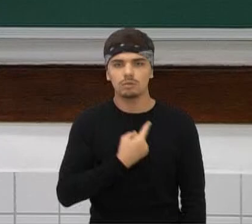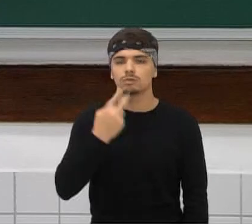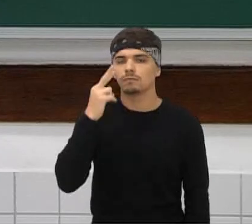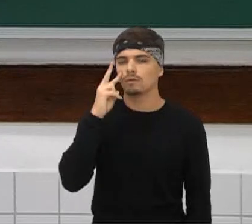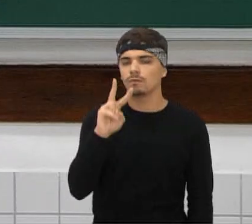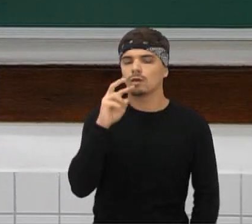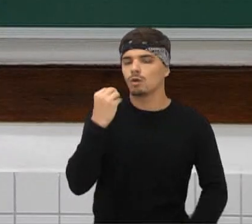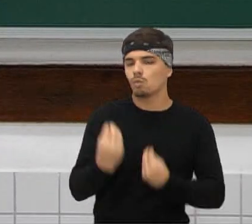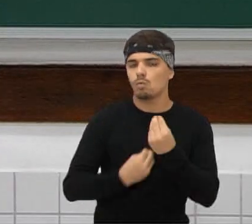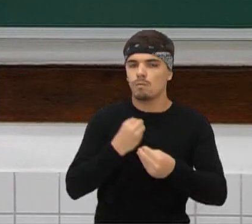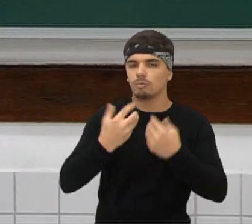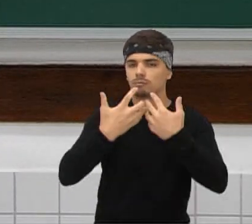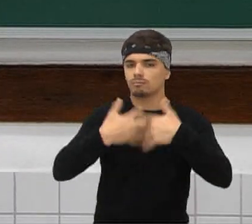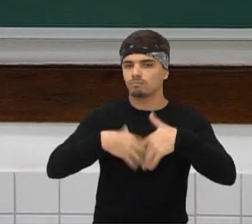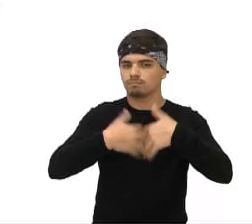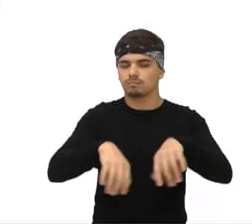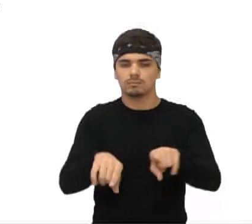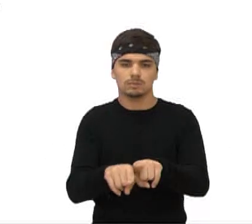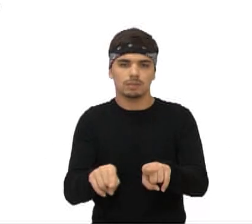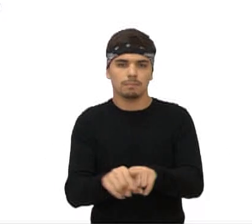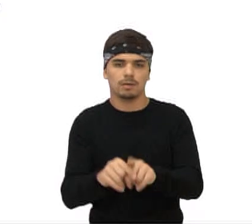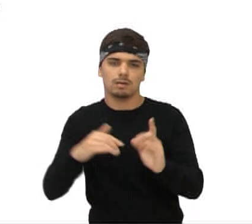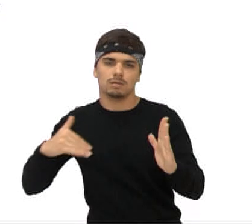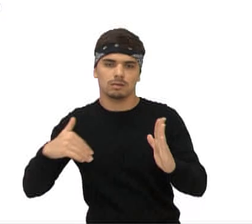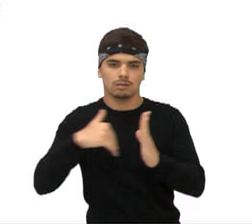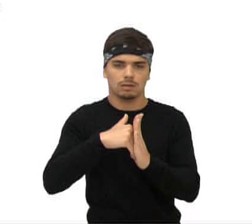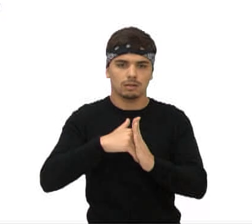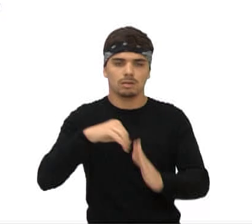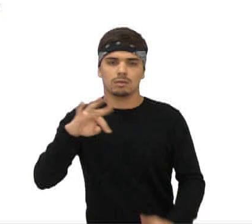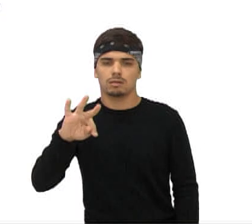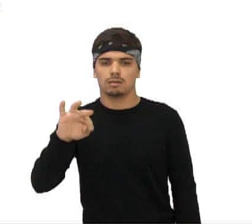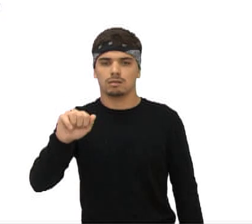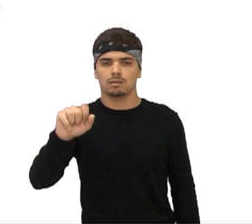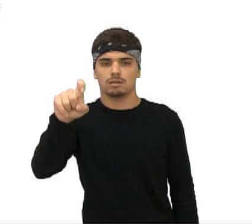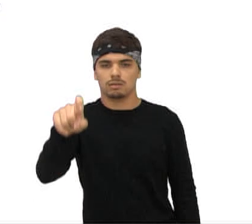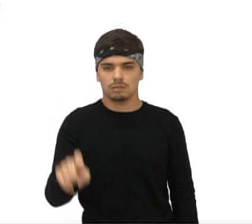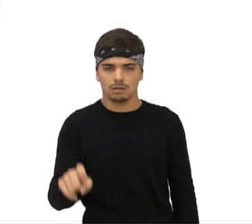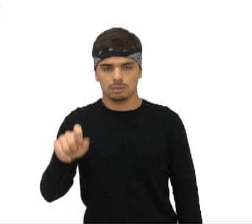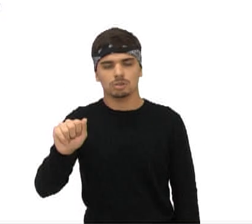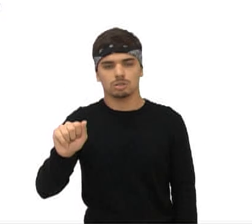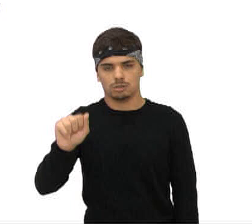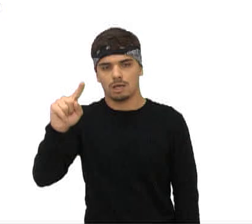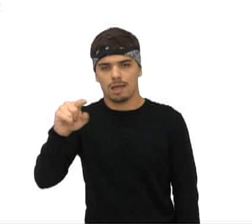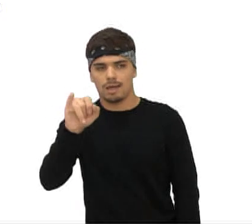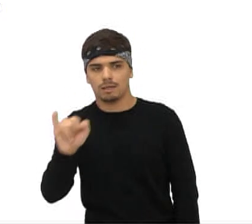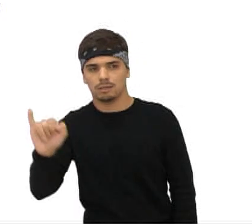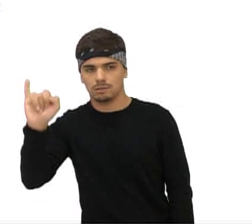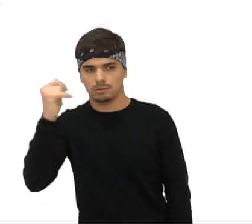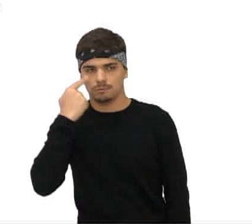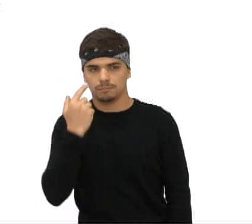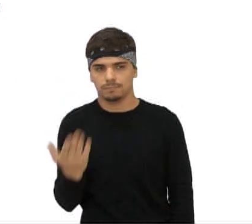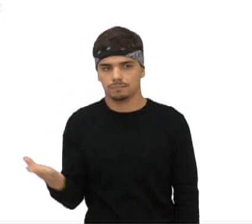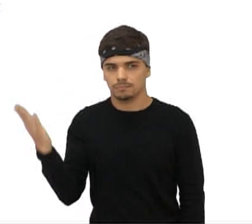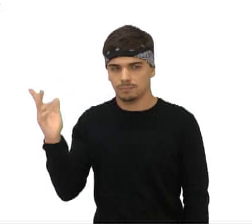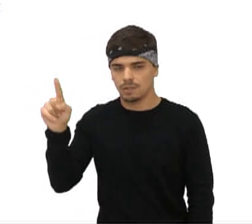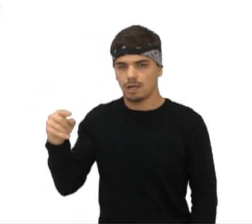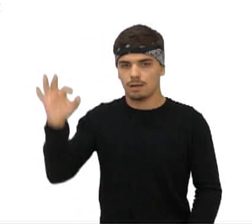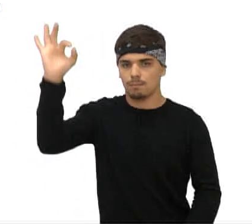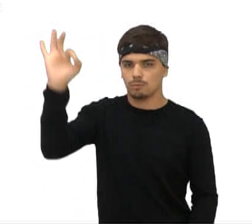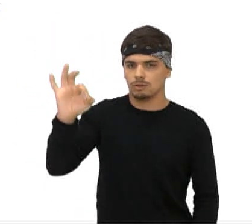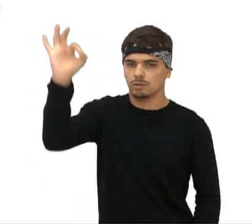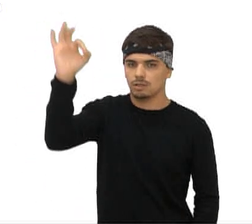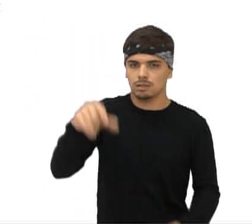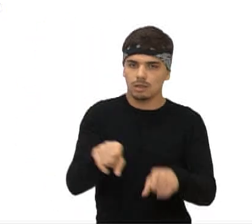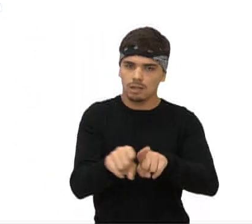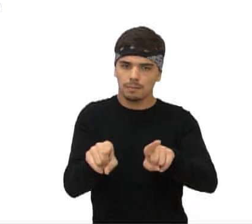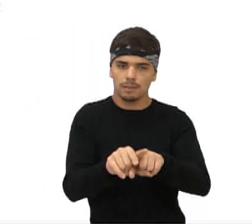como ele funciona. E a taxa, ela representa pela letra I. Então, essa taxa aplicada, ela é em porcentagem,